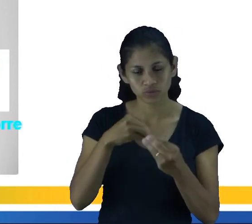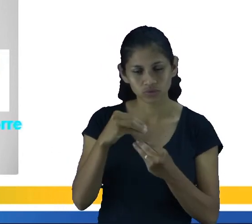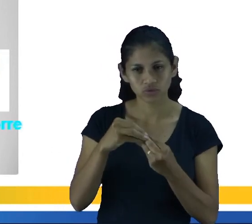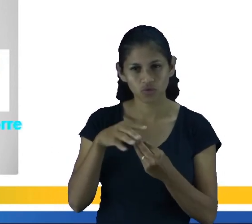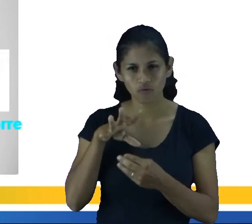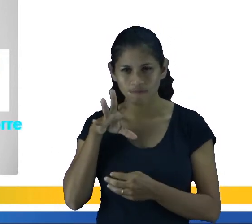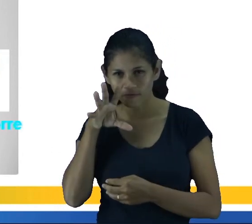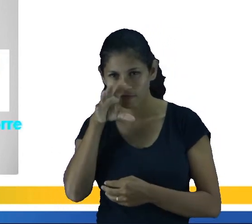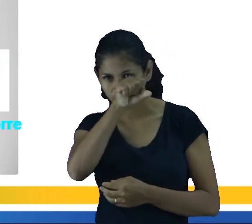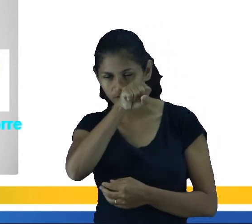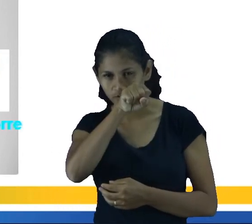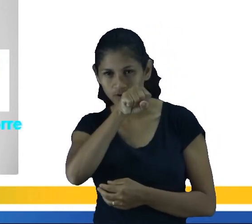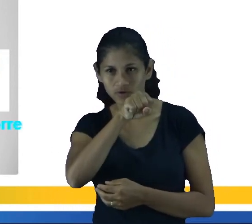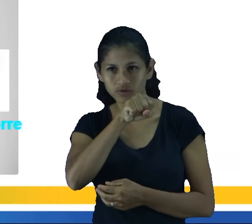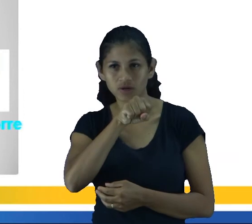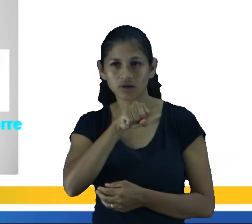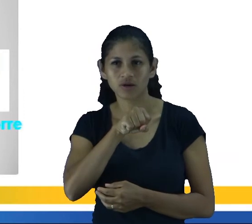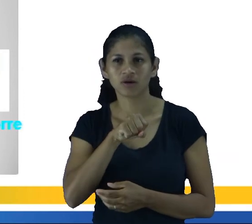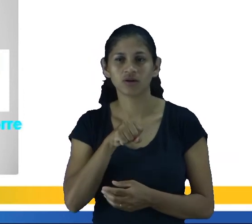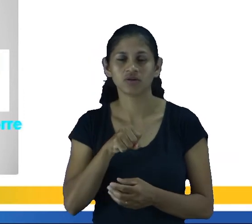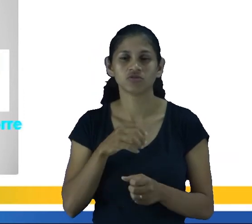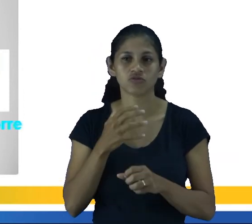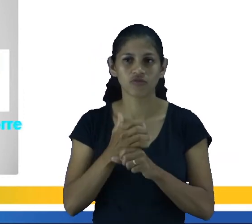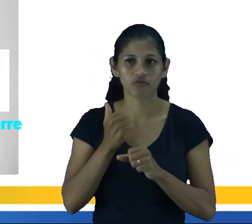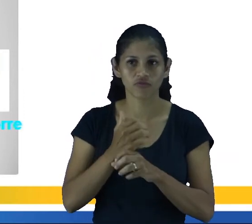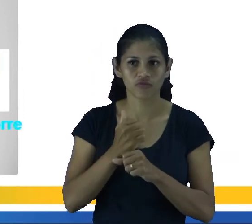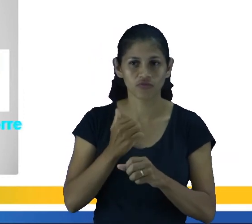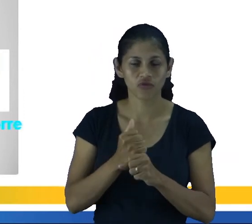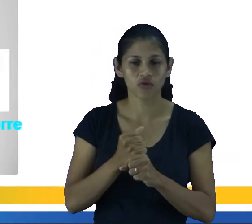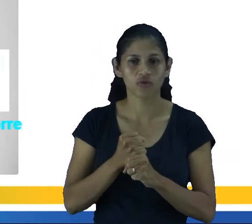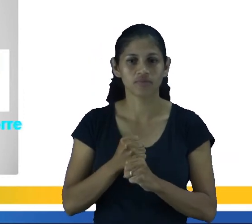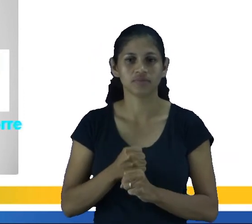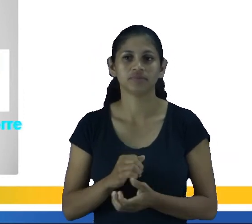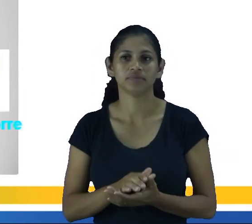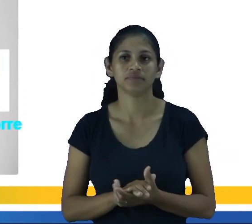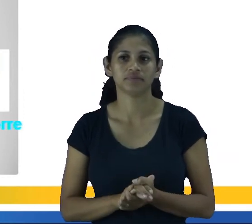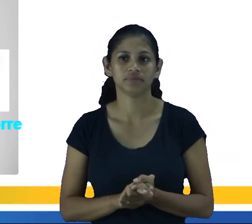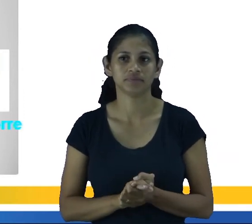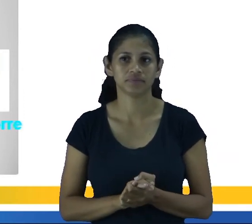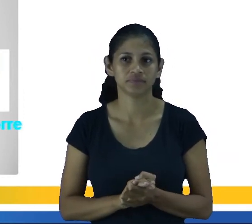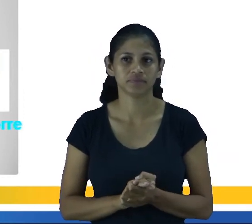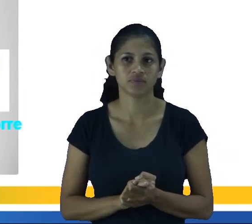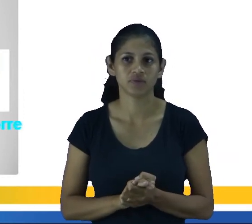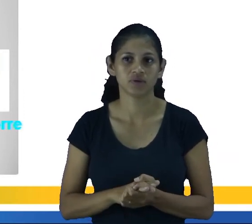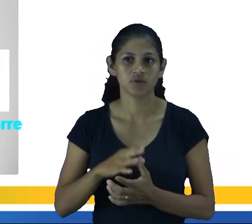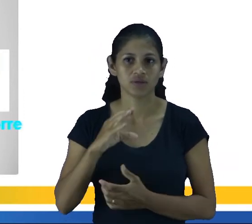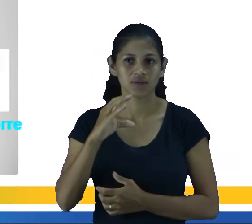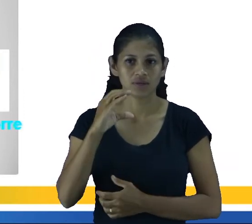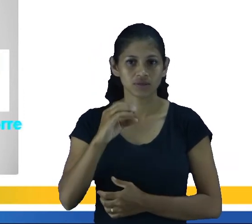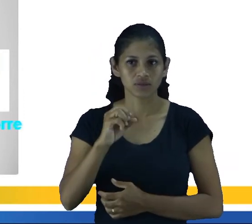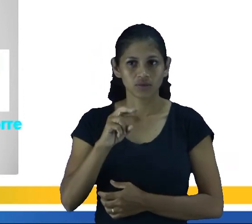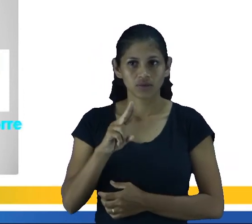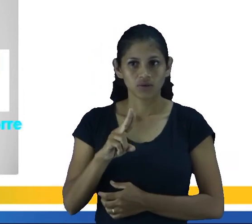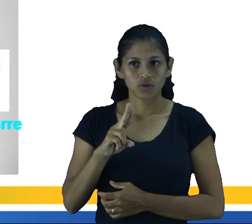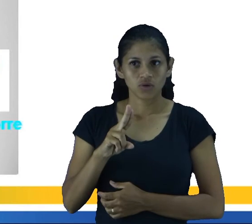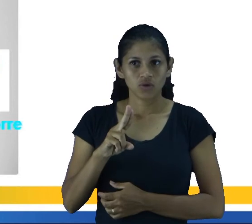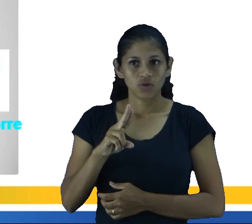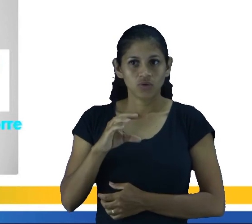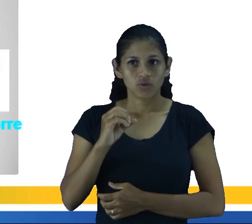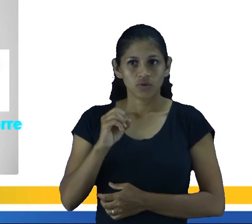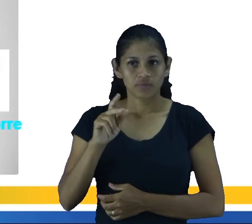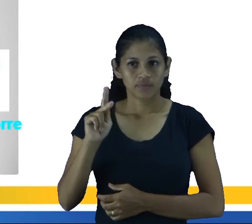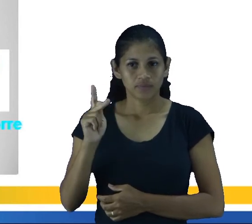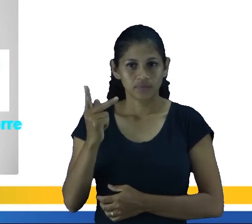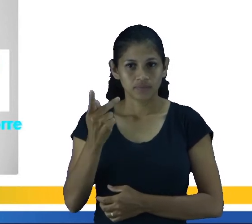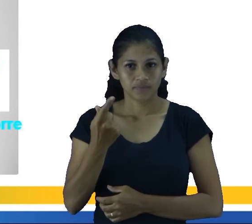tem o NaOH e vai formar o hidróxido de cobre. O hidróxido de cobre, ele é mais fraco, ele é um